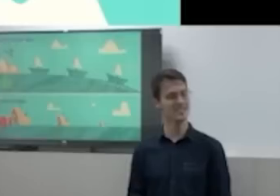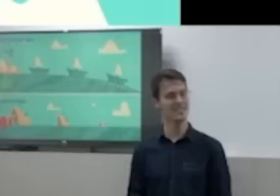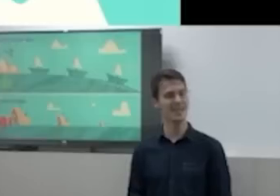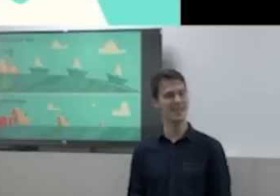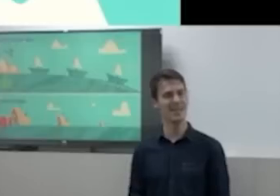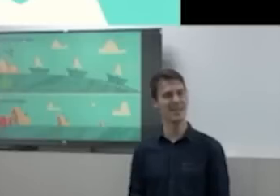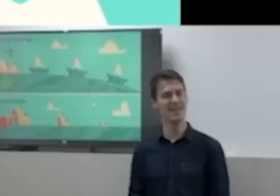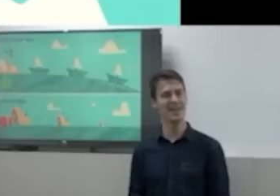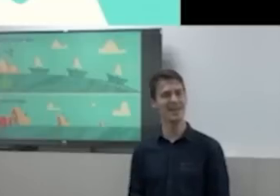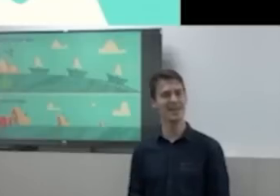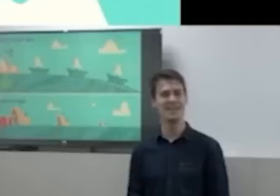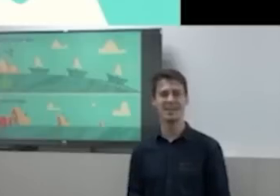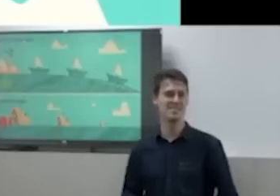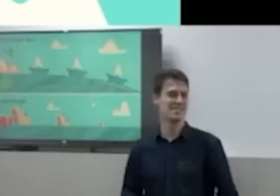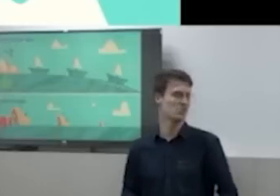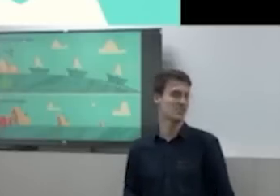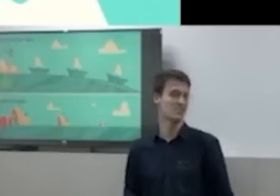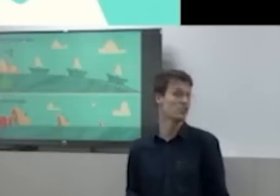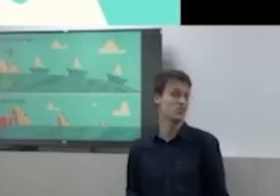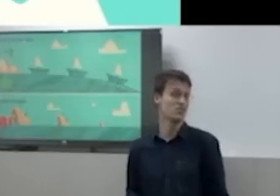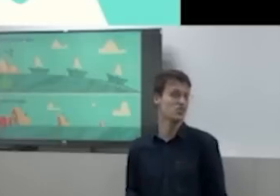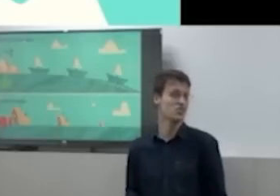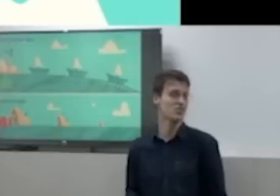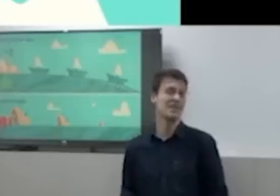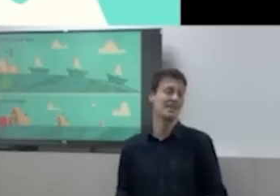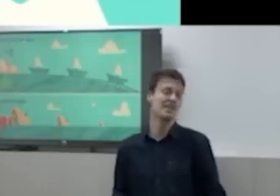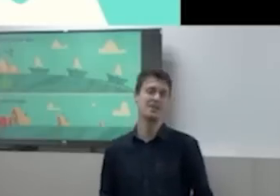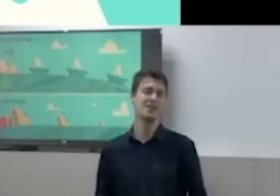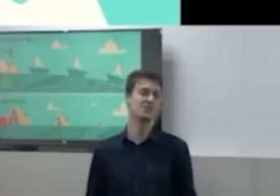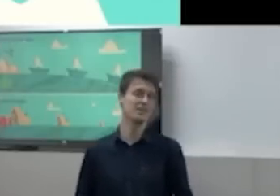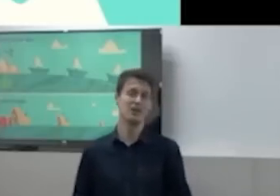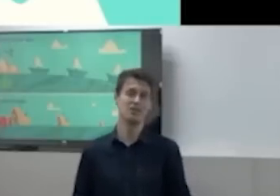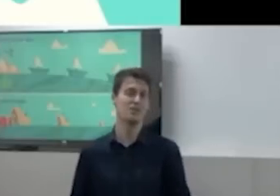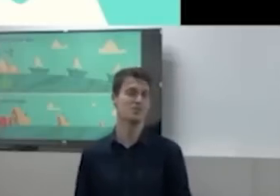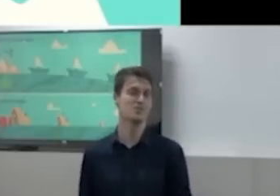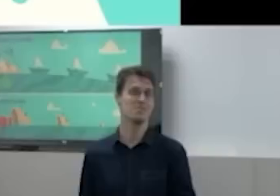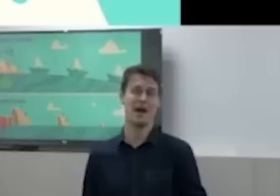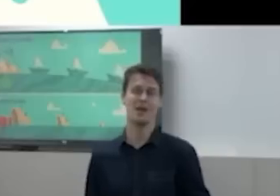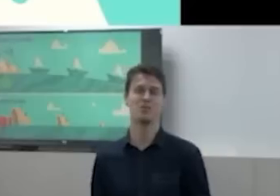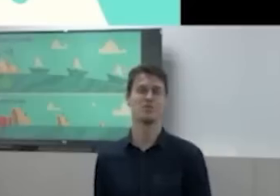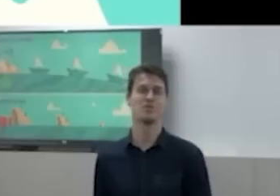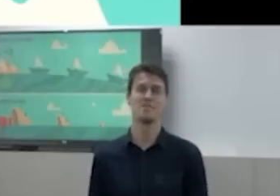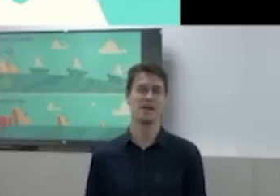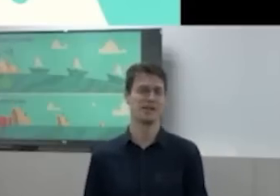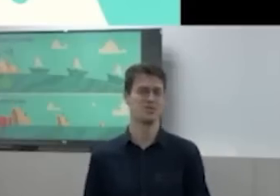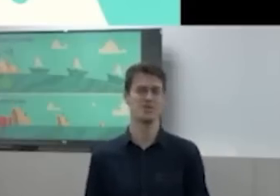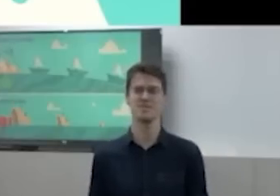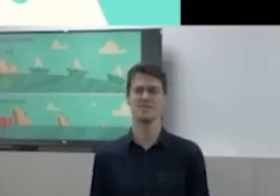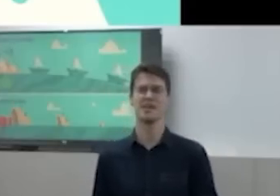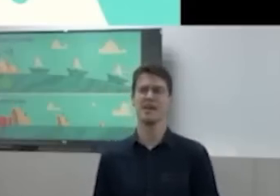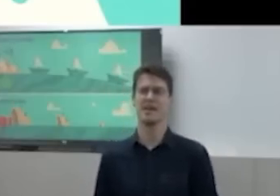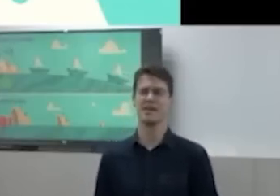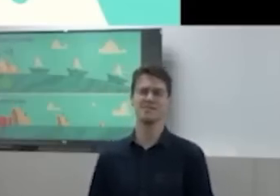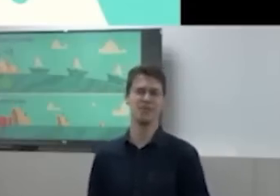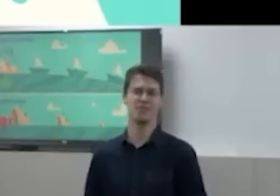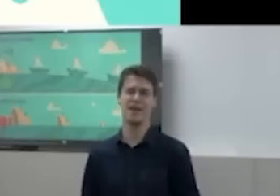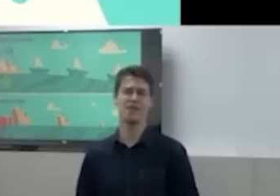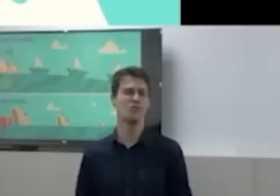como acontece essa situação no nosso dia a dia. Lembrando que navios, barcos,